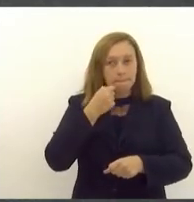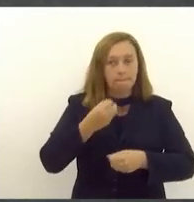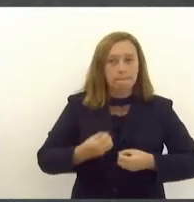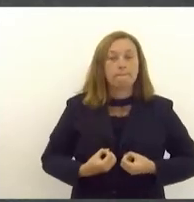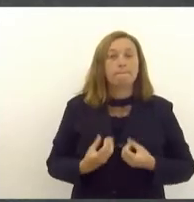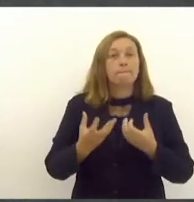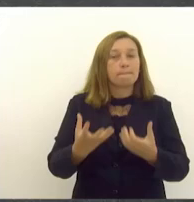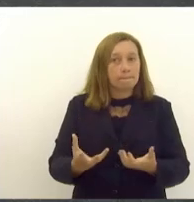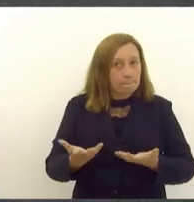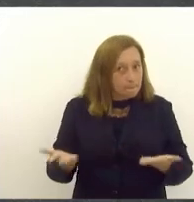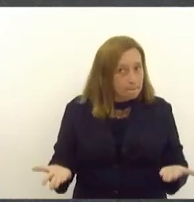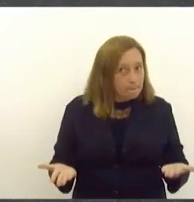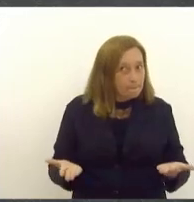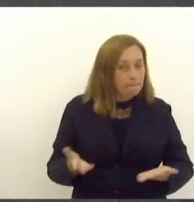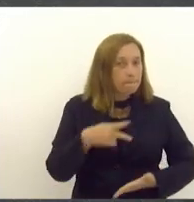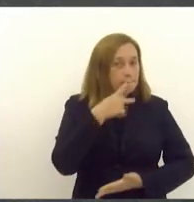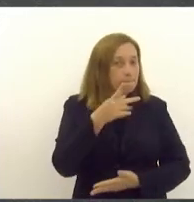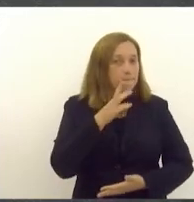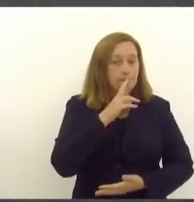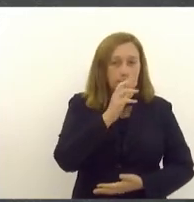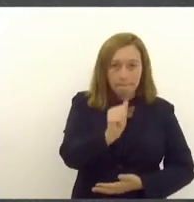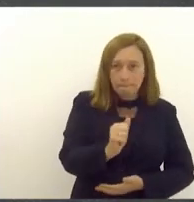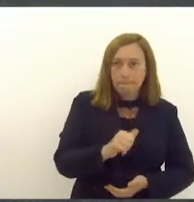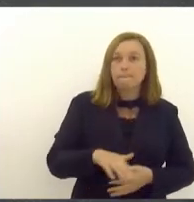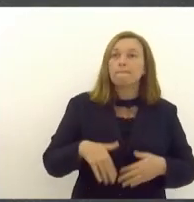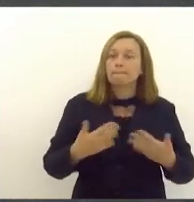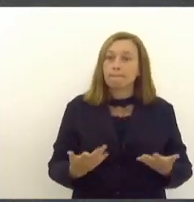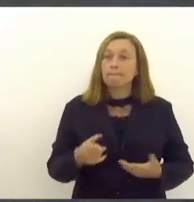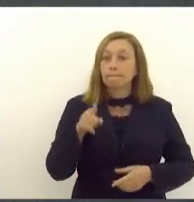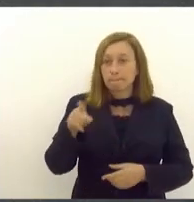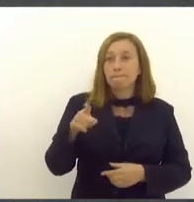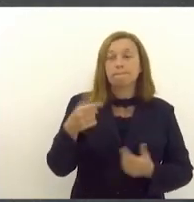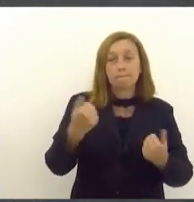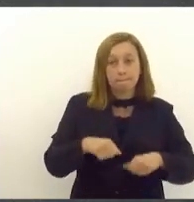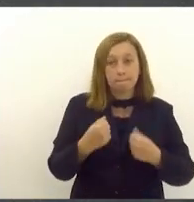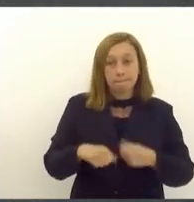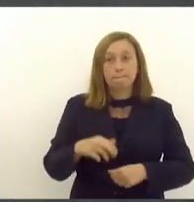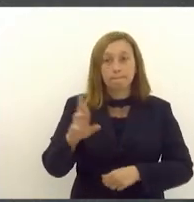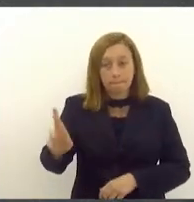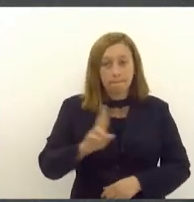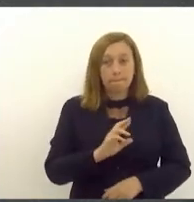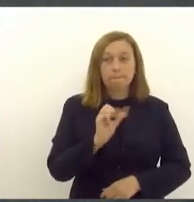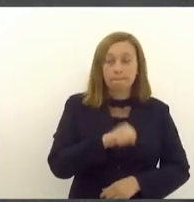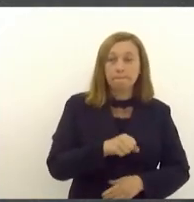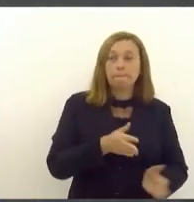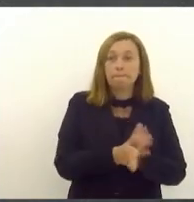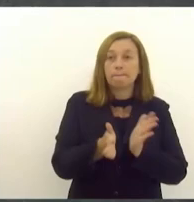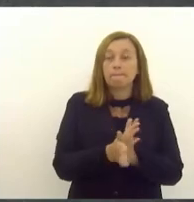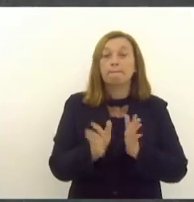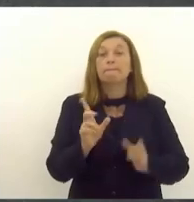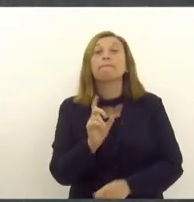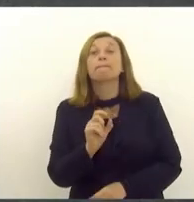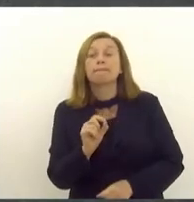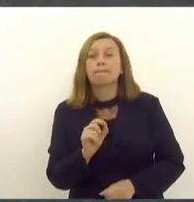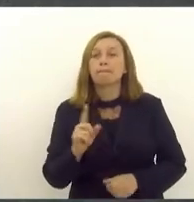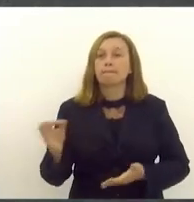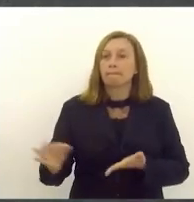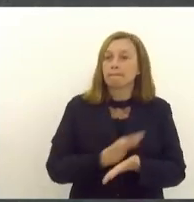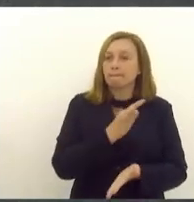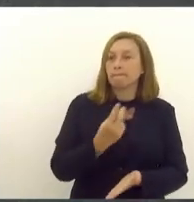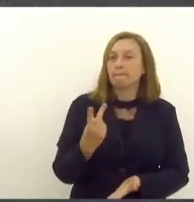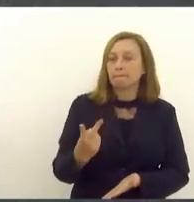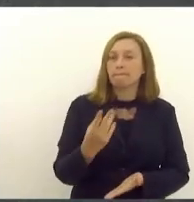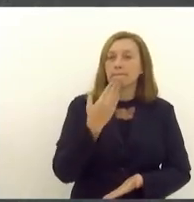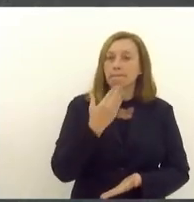ao Eduardo Paes vendido Rodrigo Amorim aqui então ele tem que dar satisfação sim principalmente aí essa casa e vamos assinar junto esses